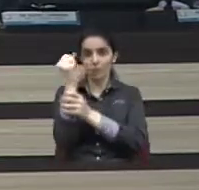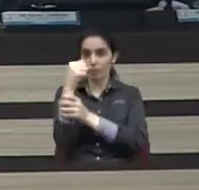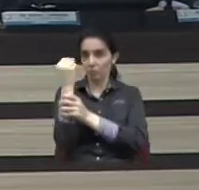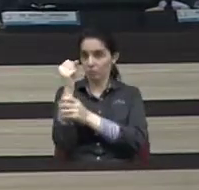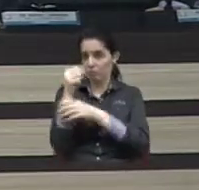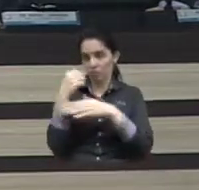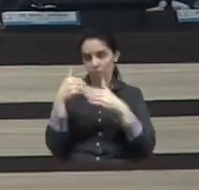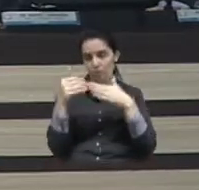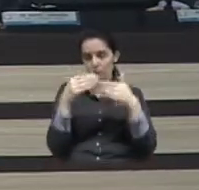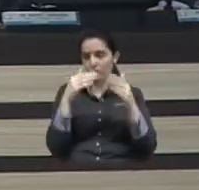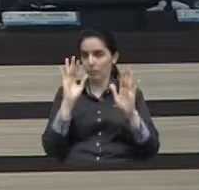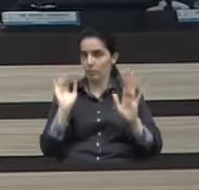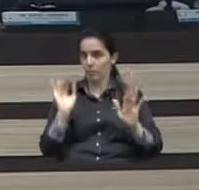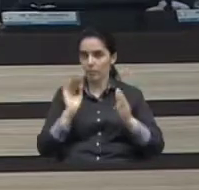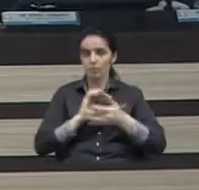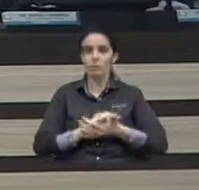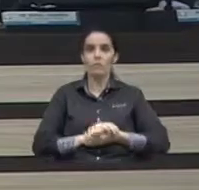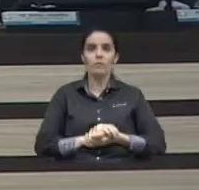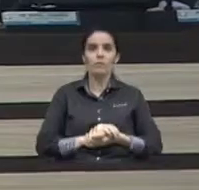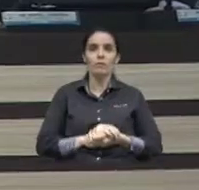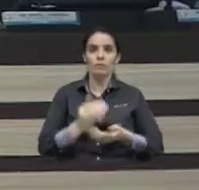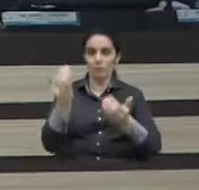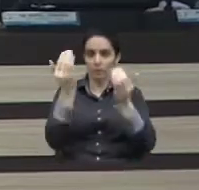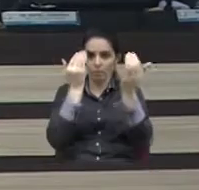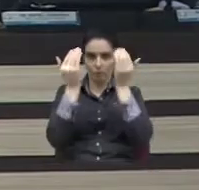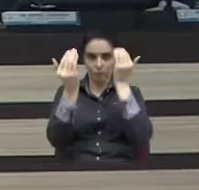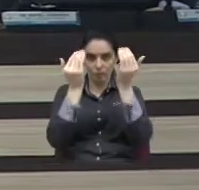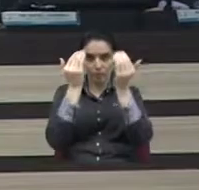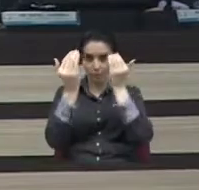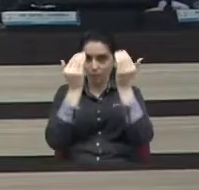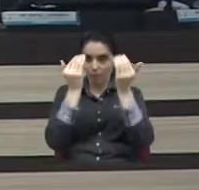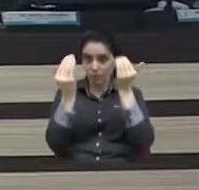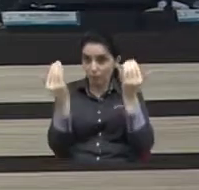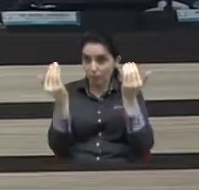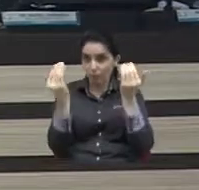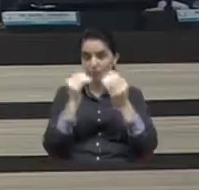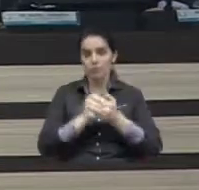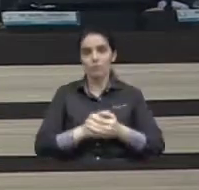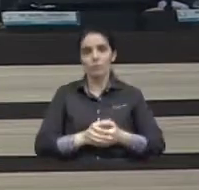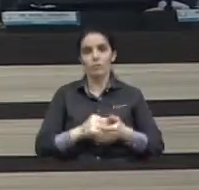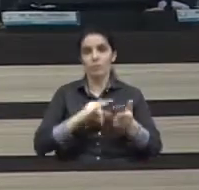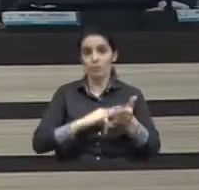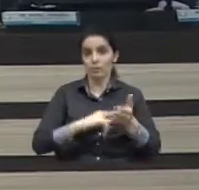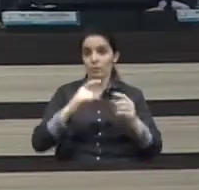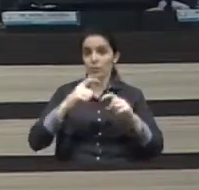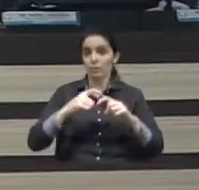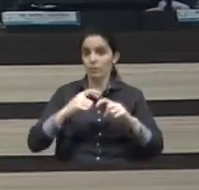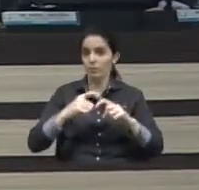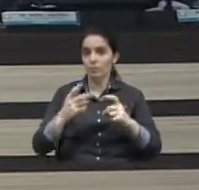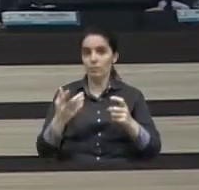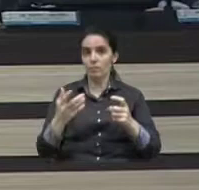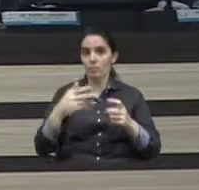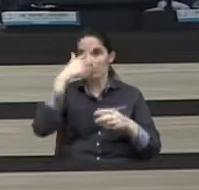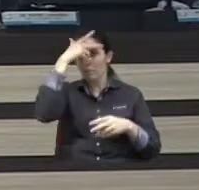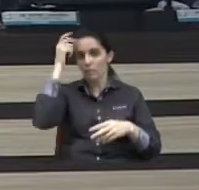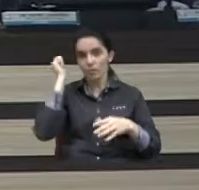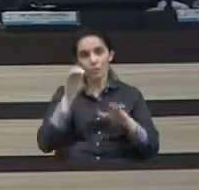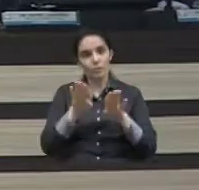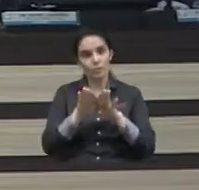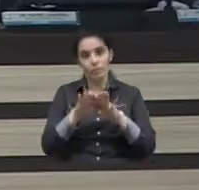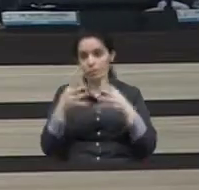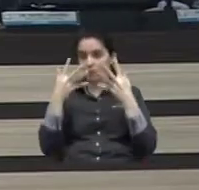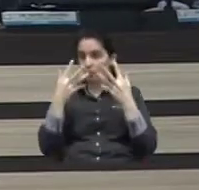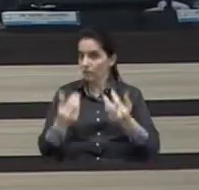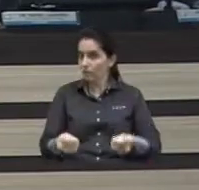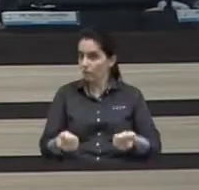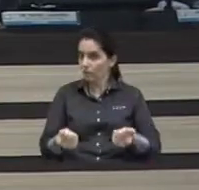fazer... E numa psicóloga, essas declarações também não estariam sendo aceitas. O